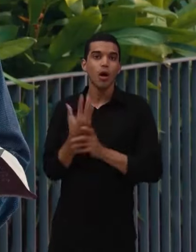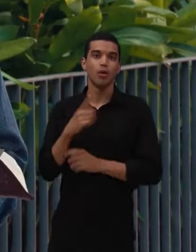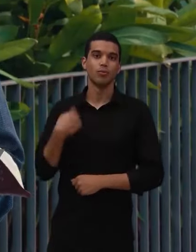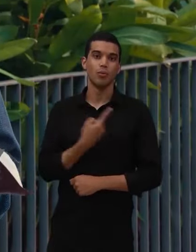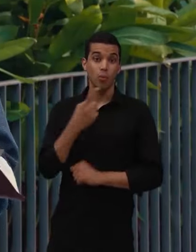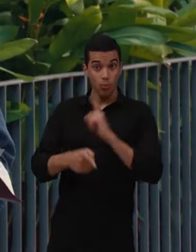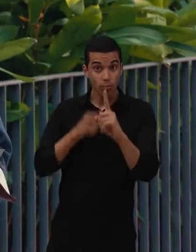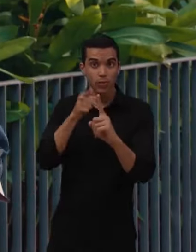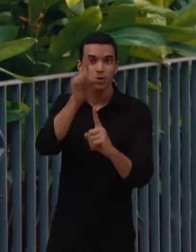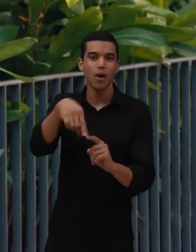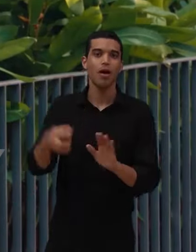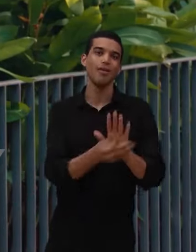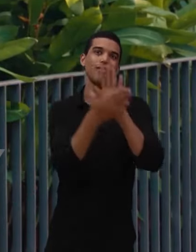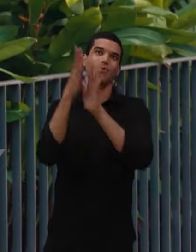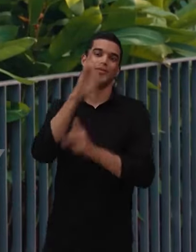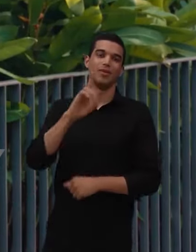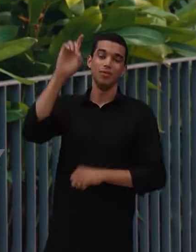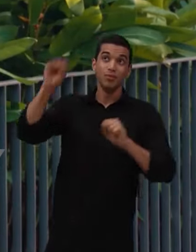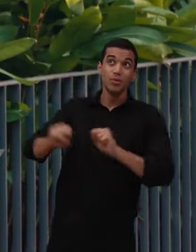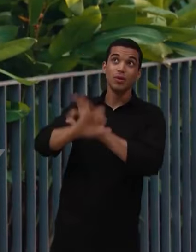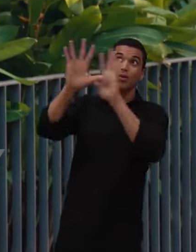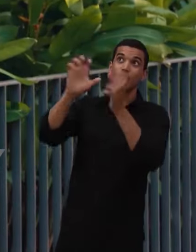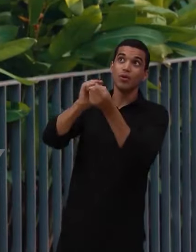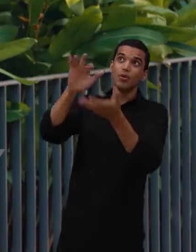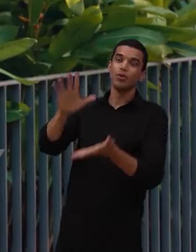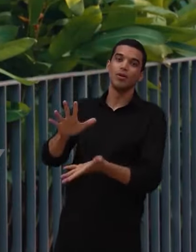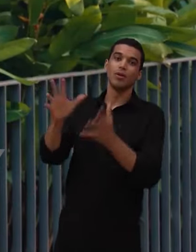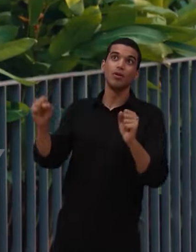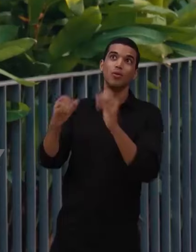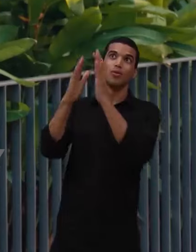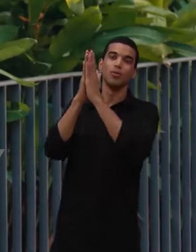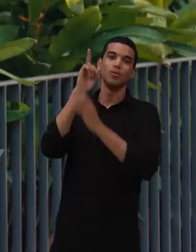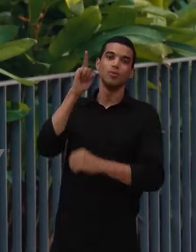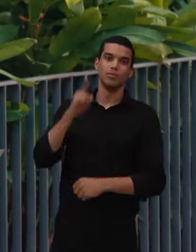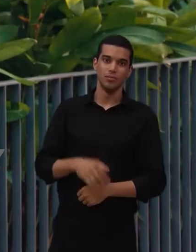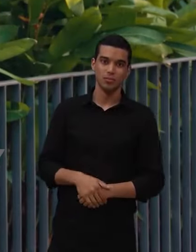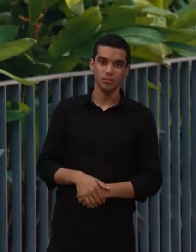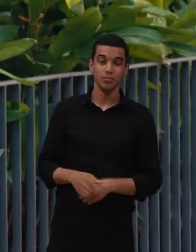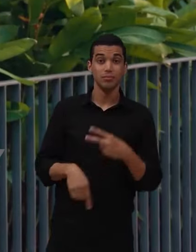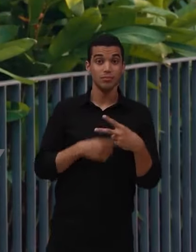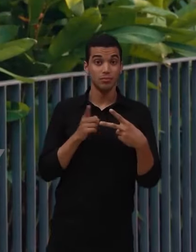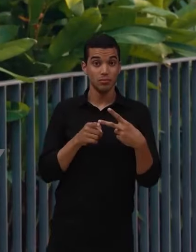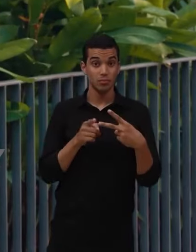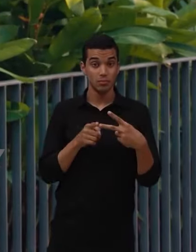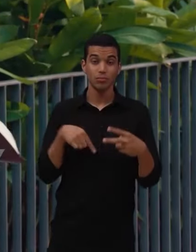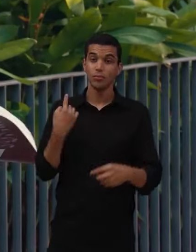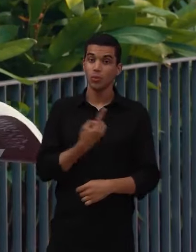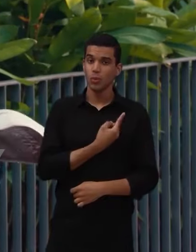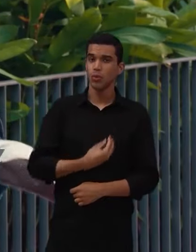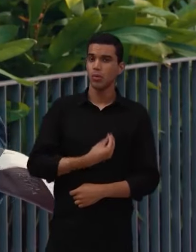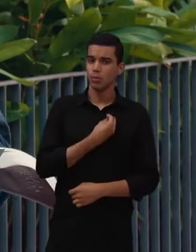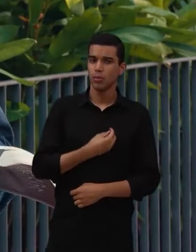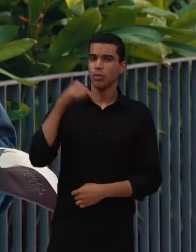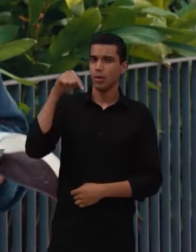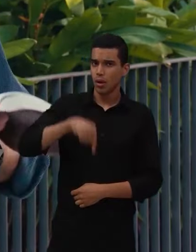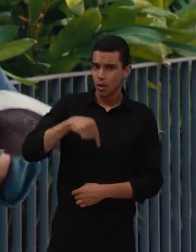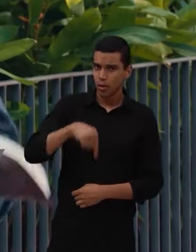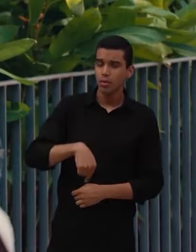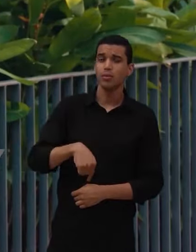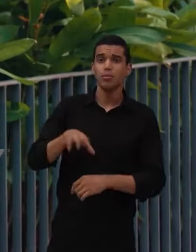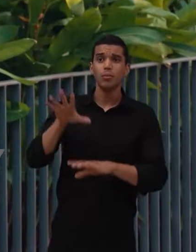esse intuito do louvor para a glória de Deus. Segundo, é de que estamos vivendo